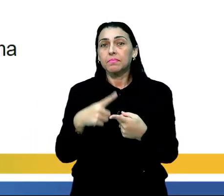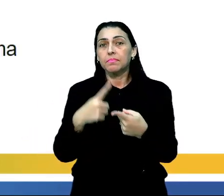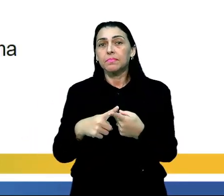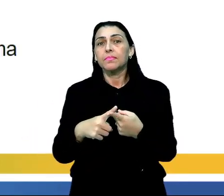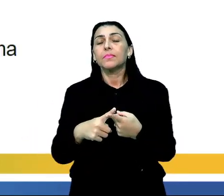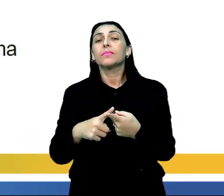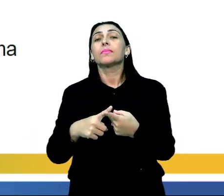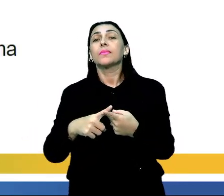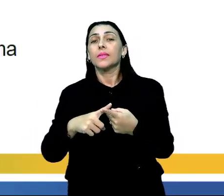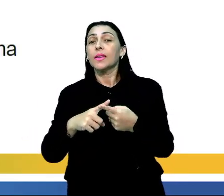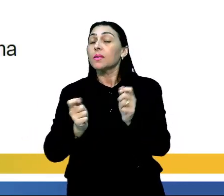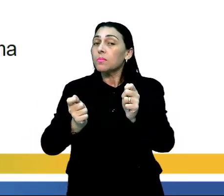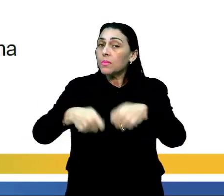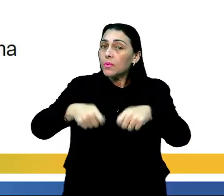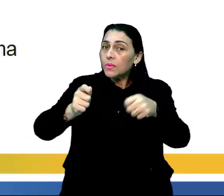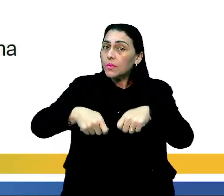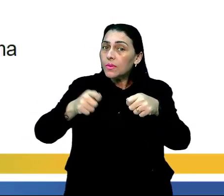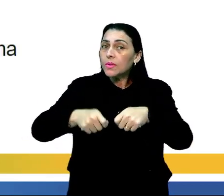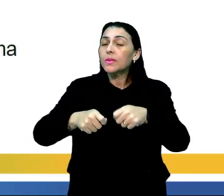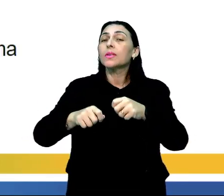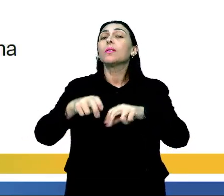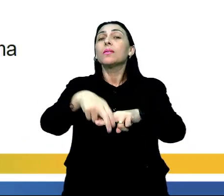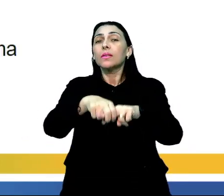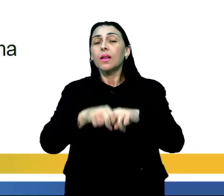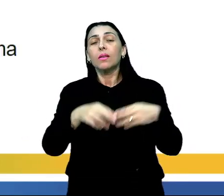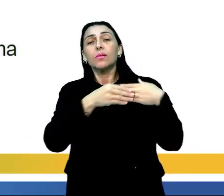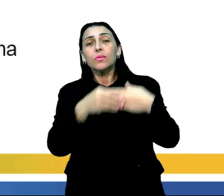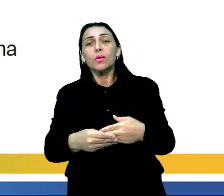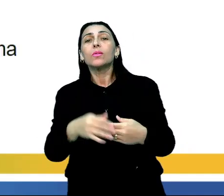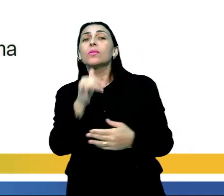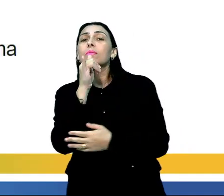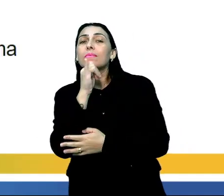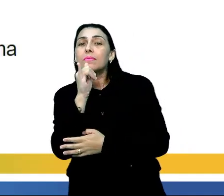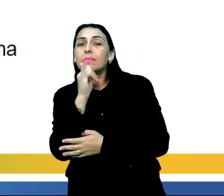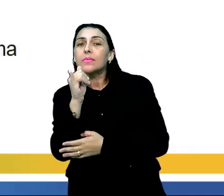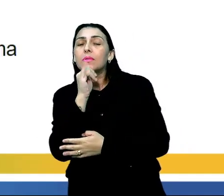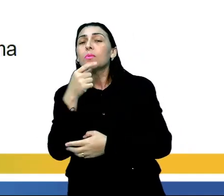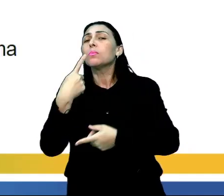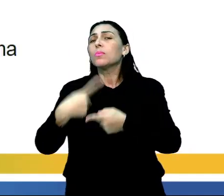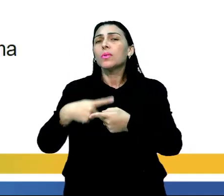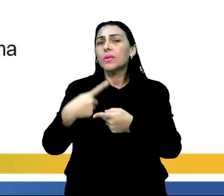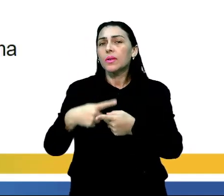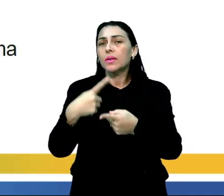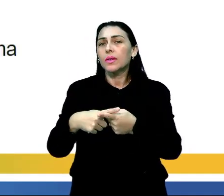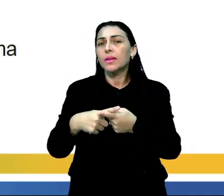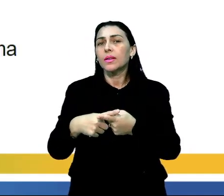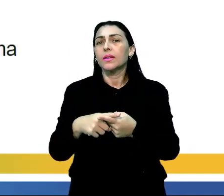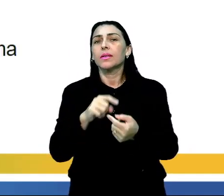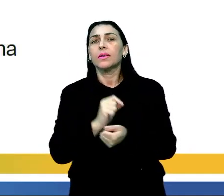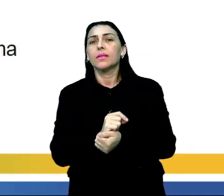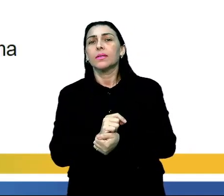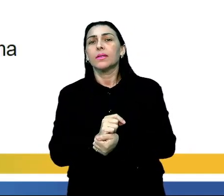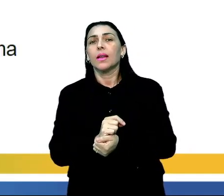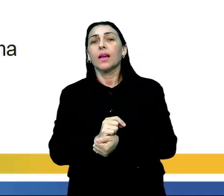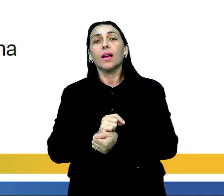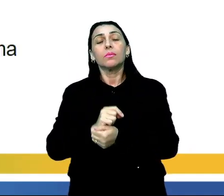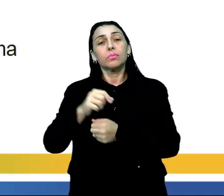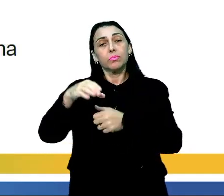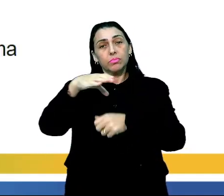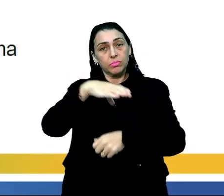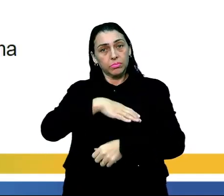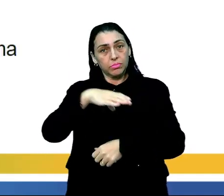aí, entre essas possíveis causas, eu trouxe aqui um exemplo do porquê. E aí seria, a zona